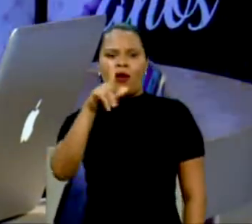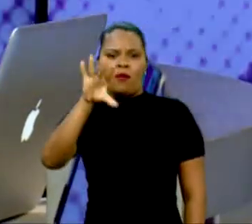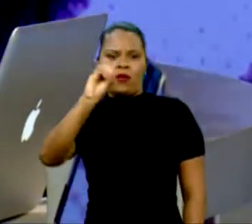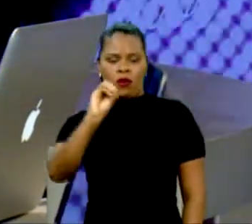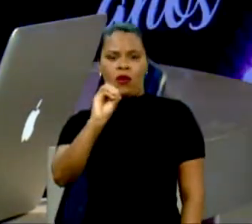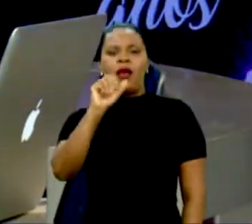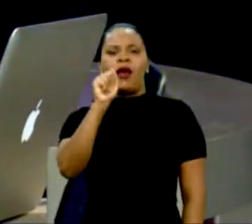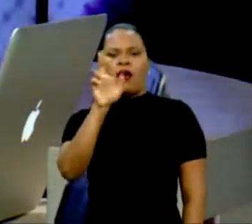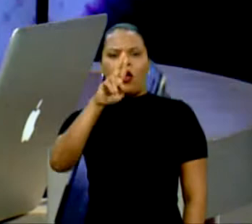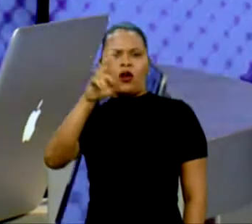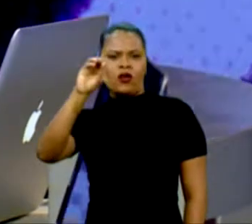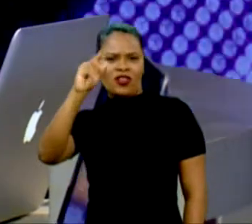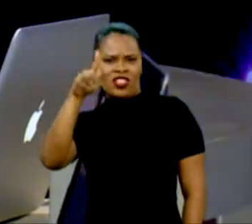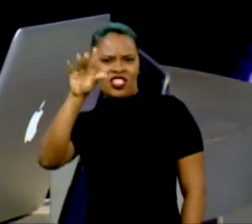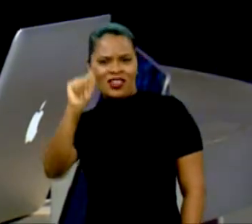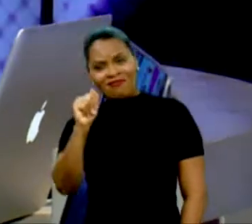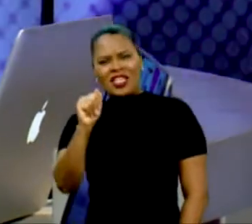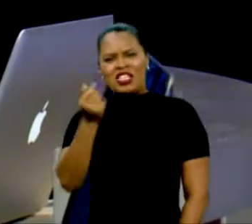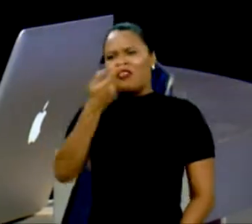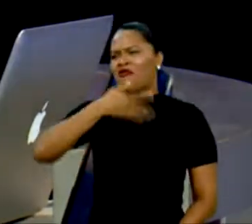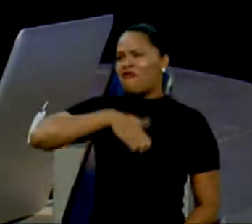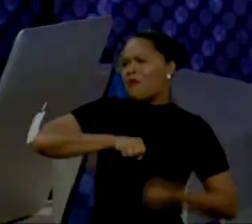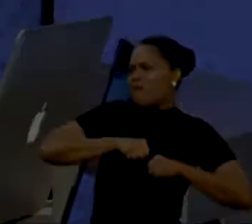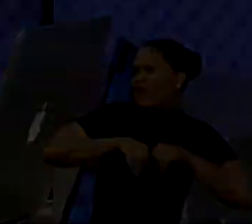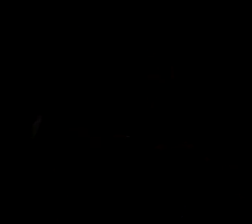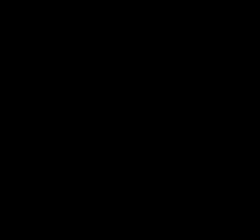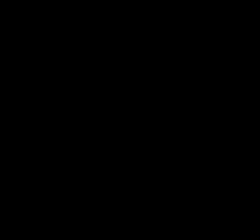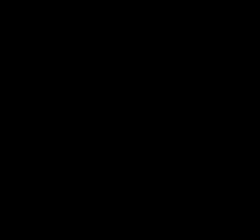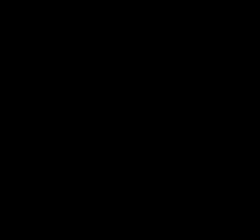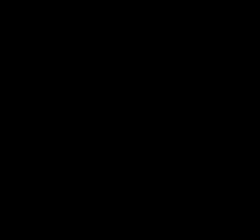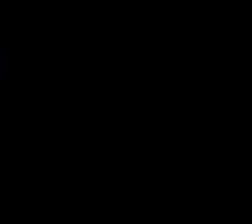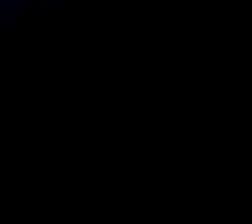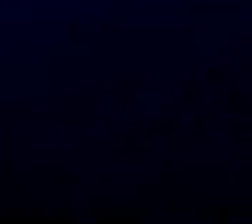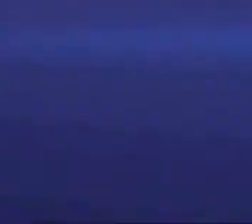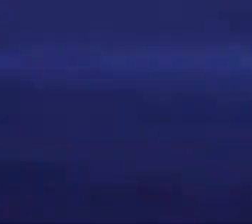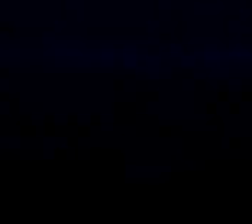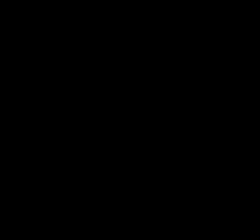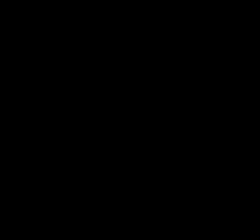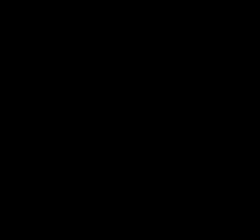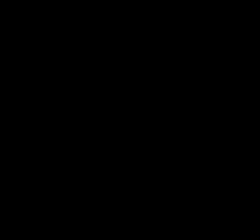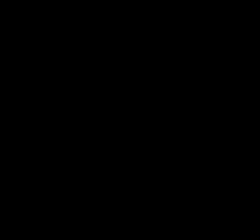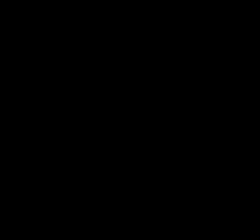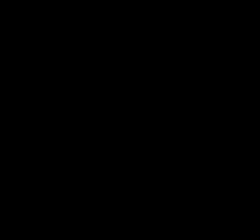povo sai daqui, foi tudo pra fazer sucesso, né?